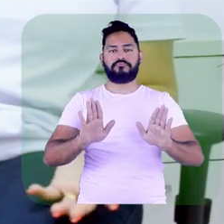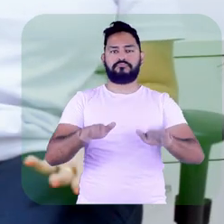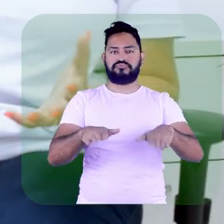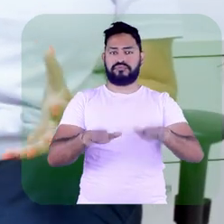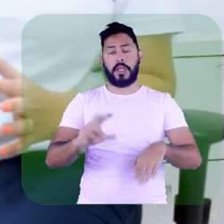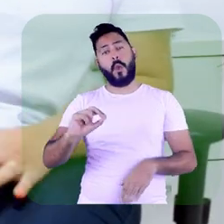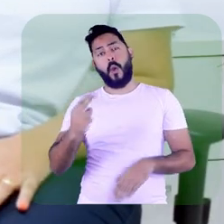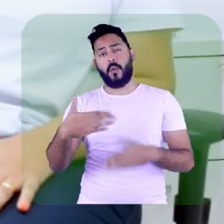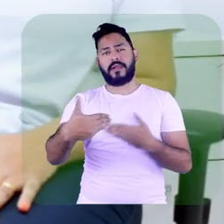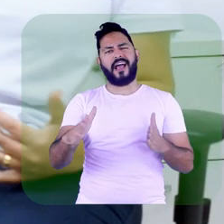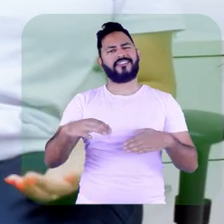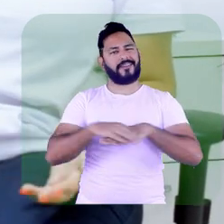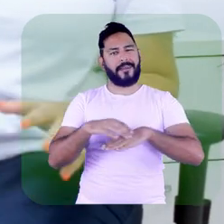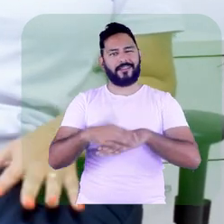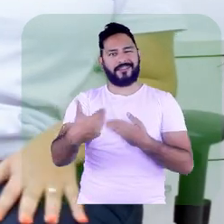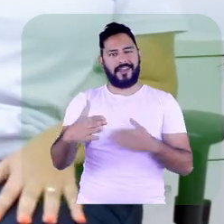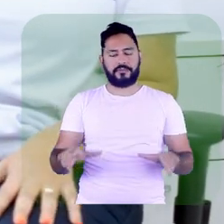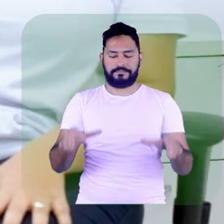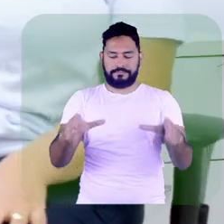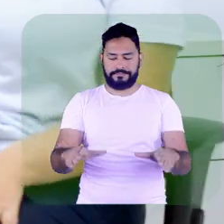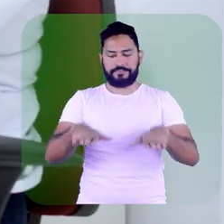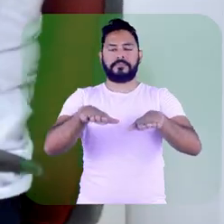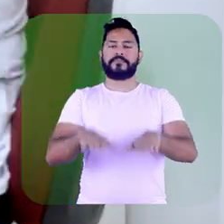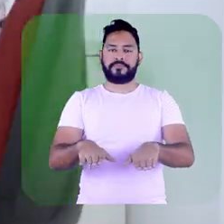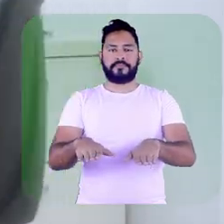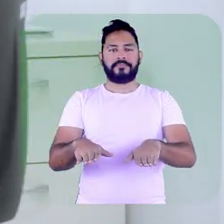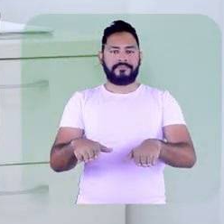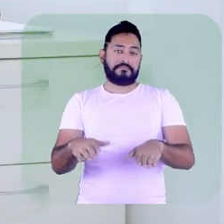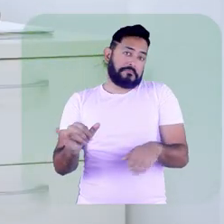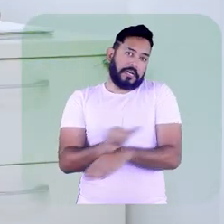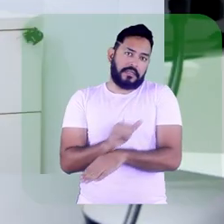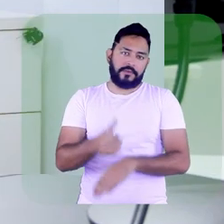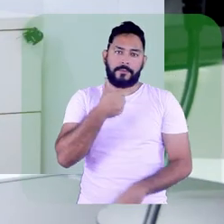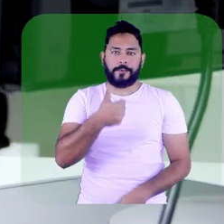pode ser um suporte ergonômico ou uma caixa de sapato, por exemplo.